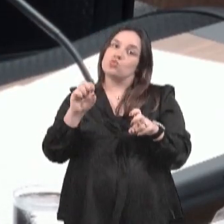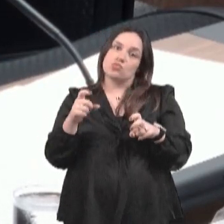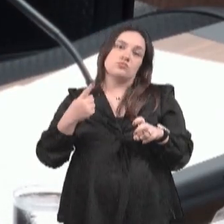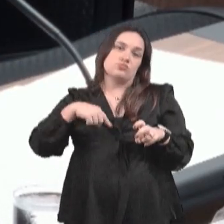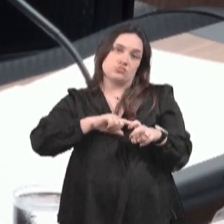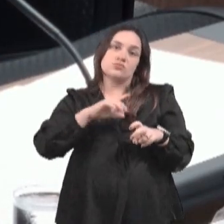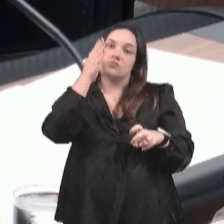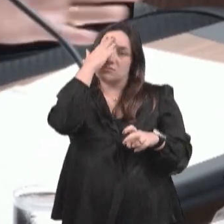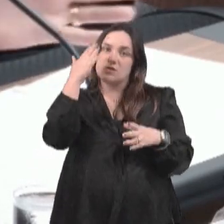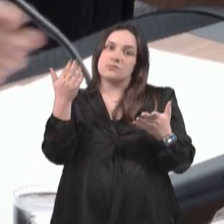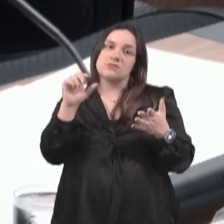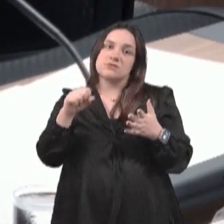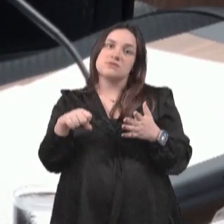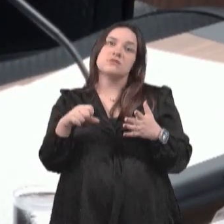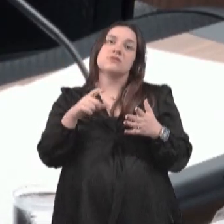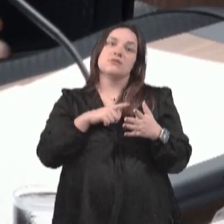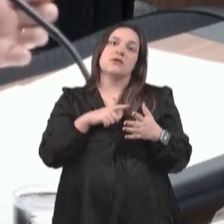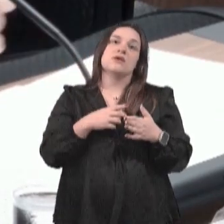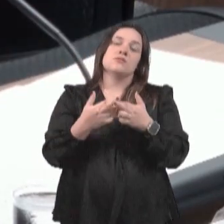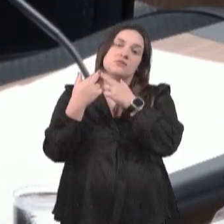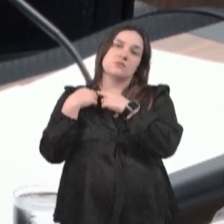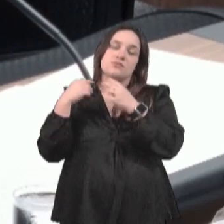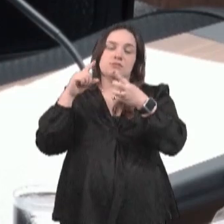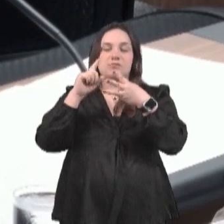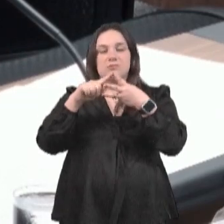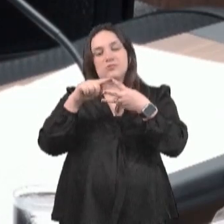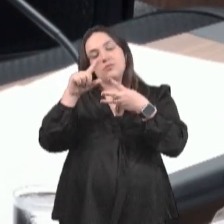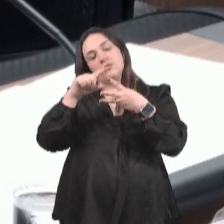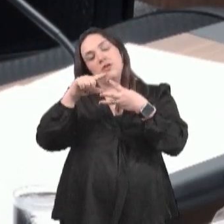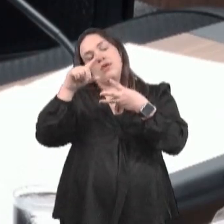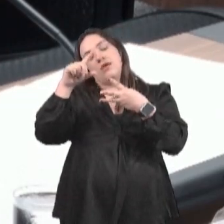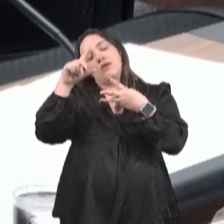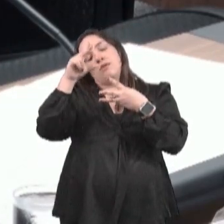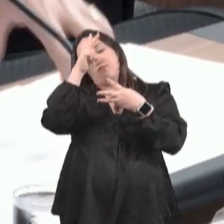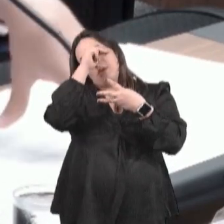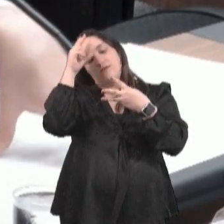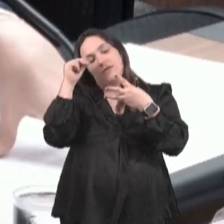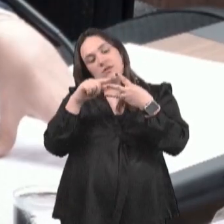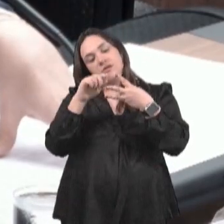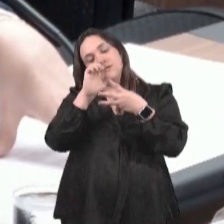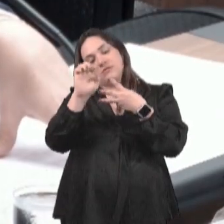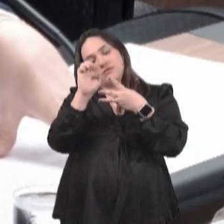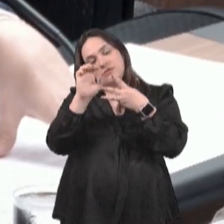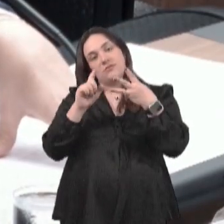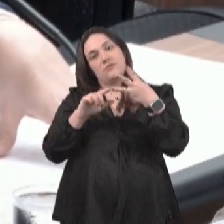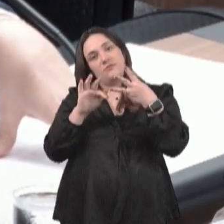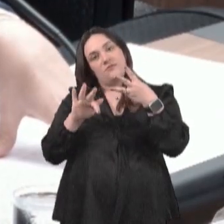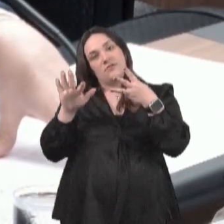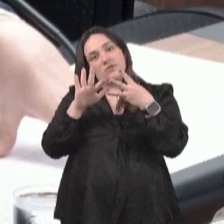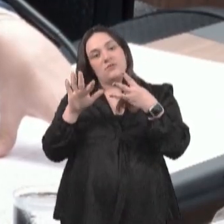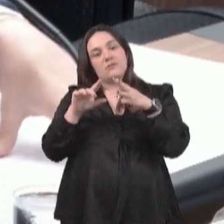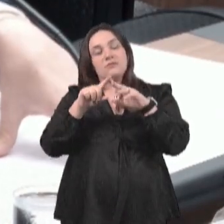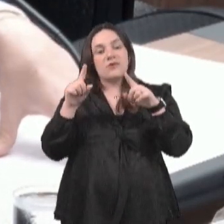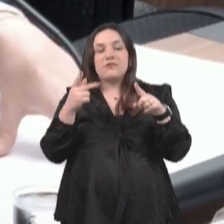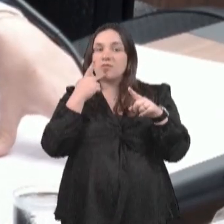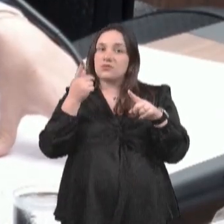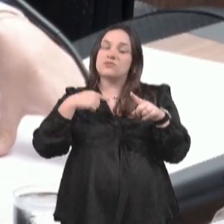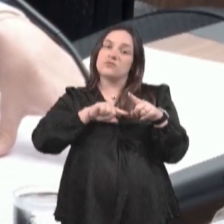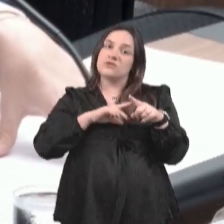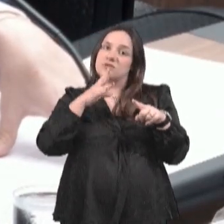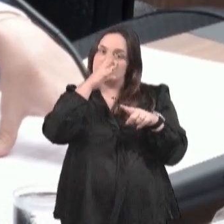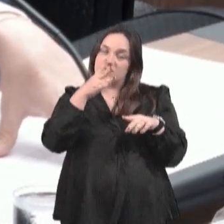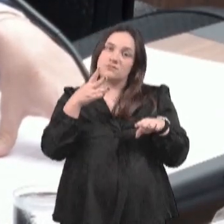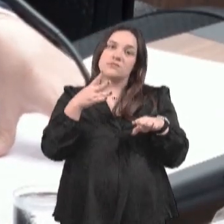a competência é dividida em 3 partes, município, Estado e União. Então, para negar esse projeto nosso, reconheceu que a gente estava invadindo